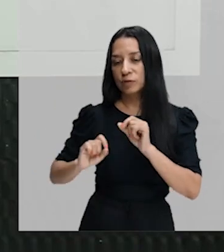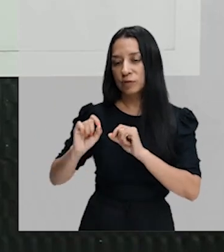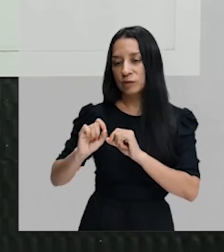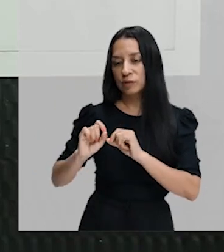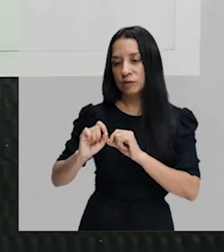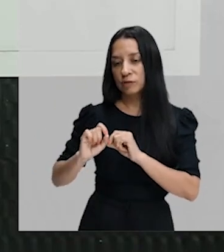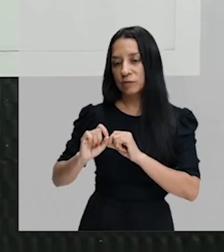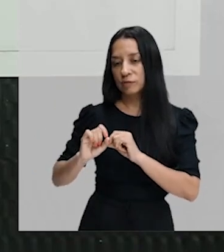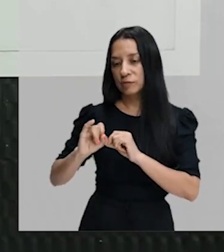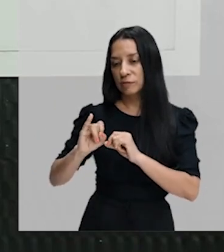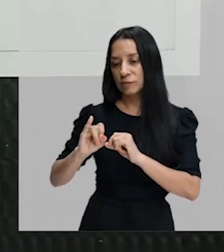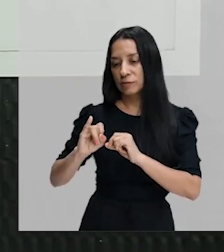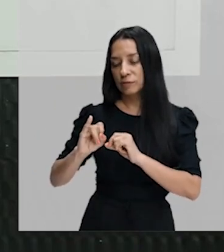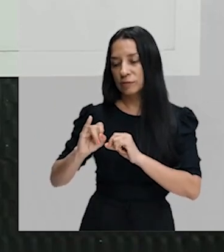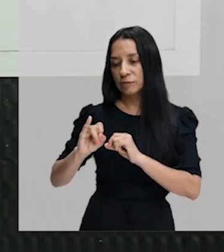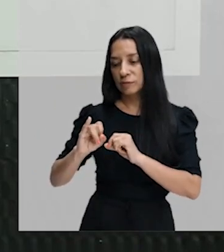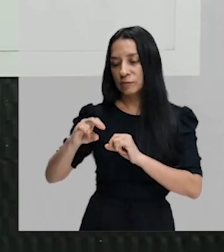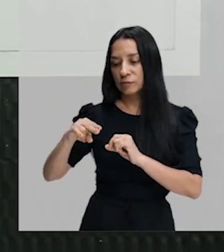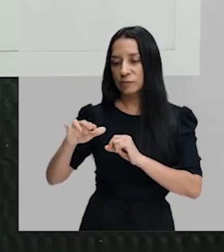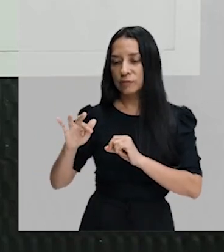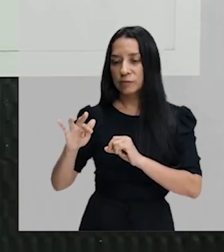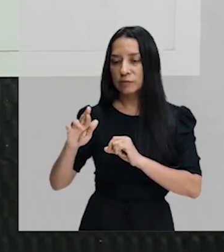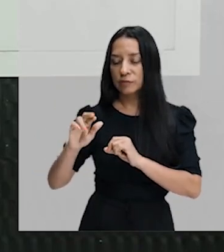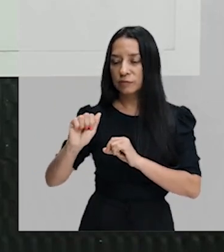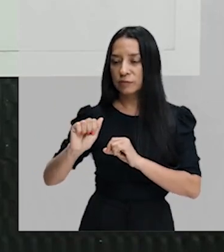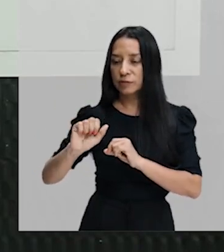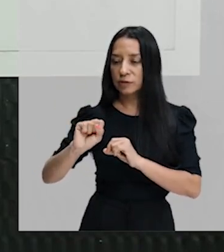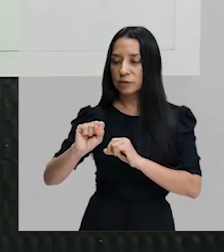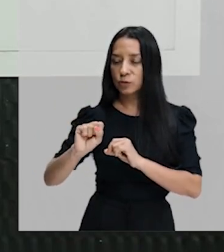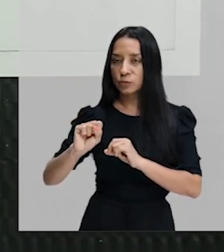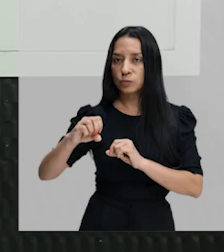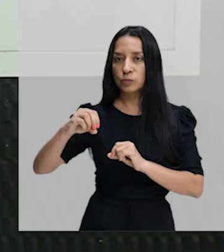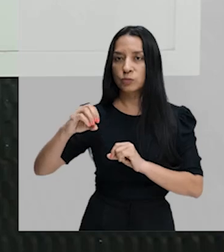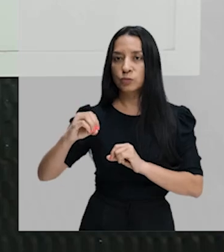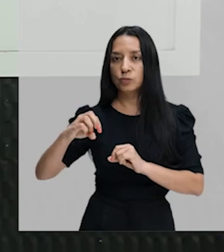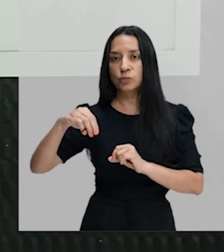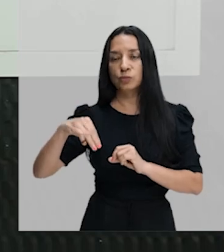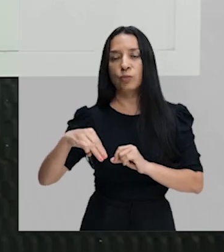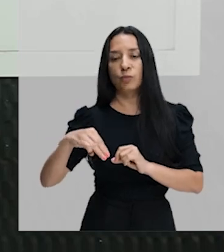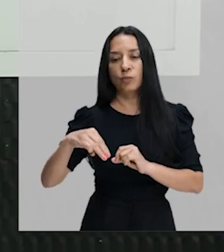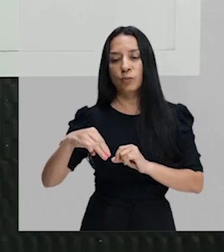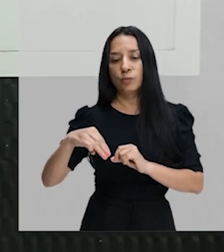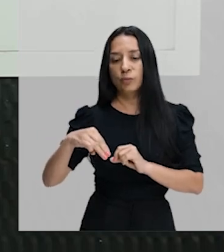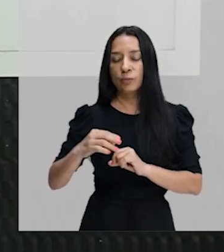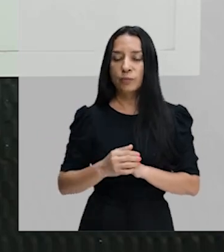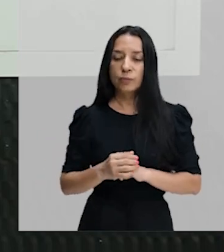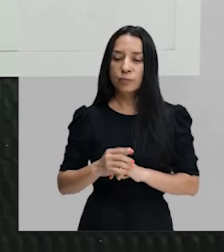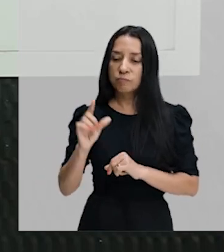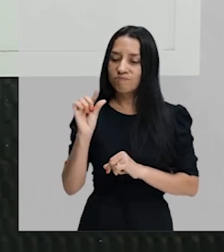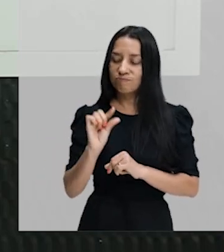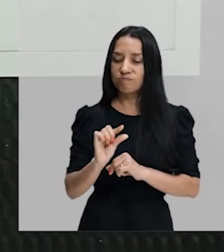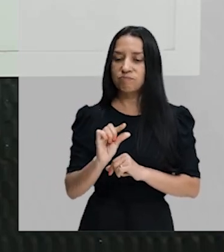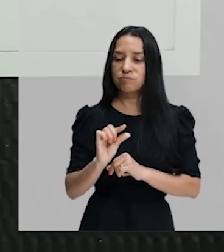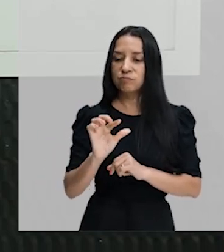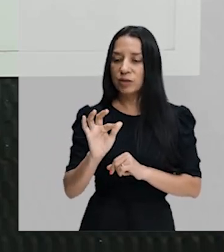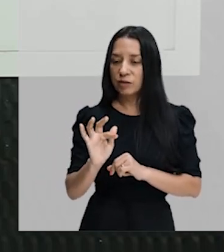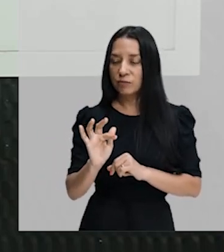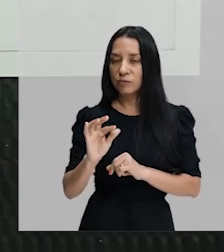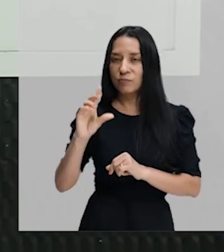o que nós chamamos de infração é um som não é com uma frequência tão pequena